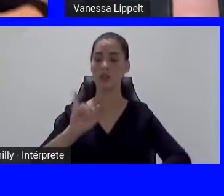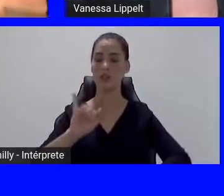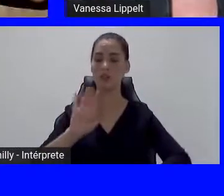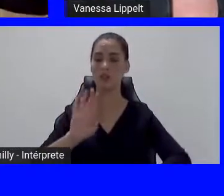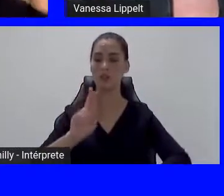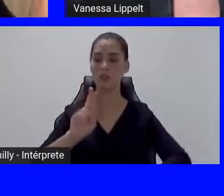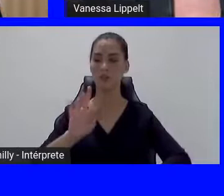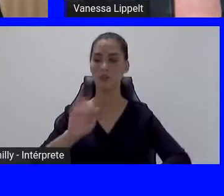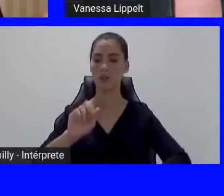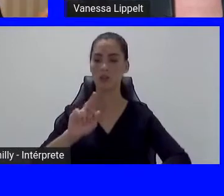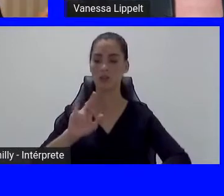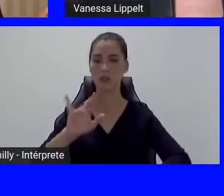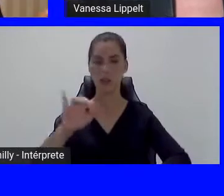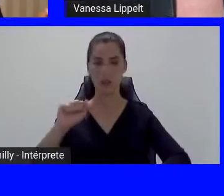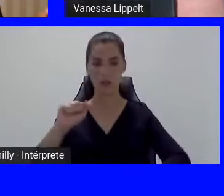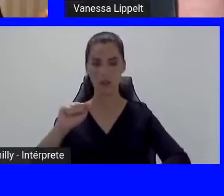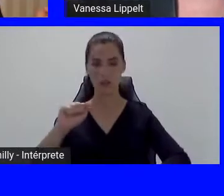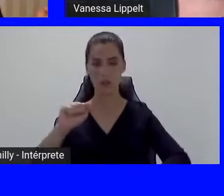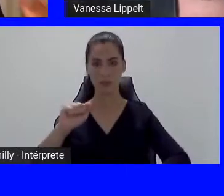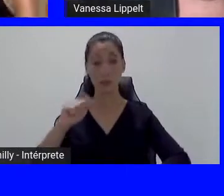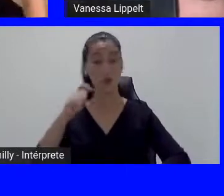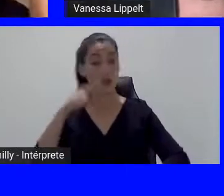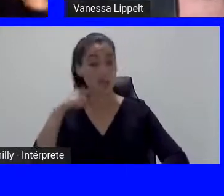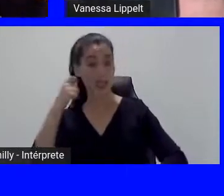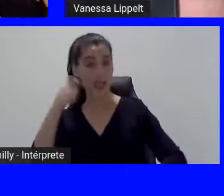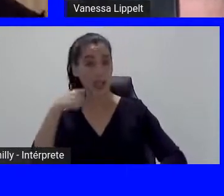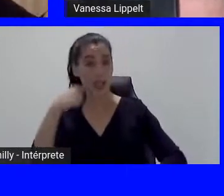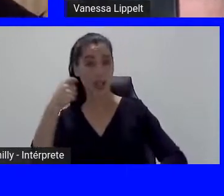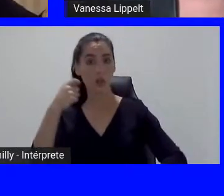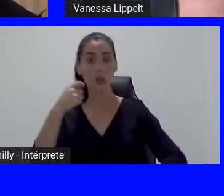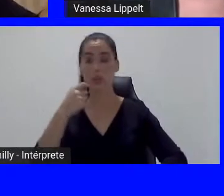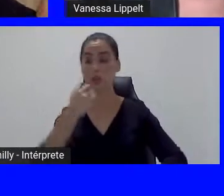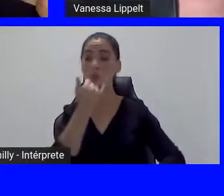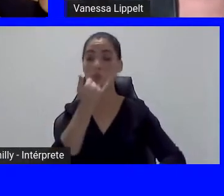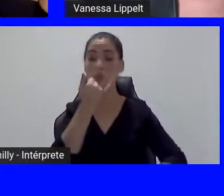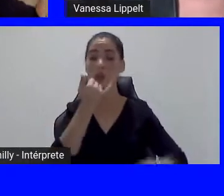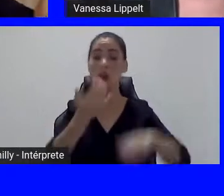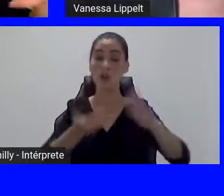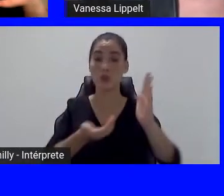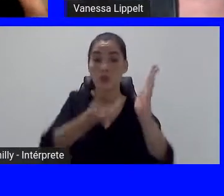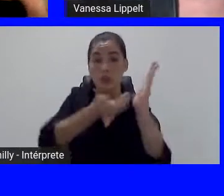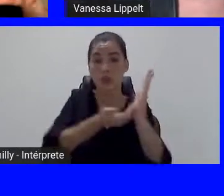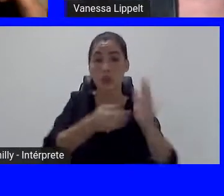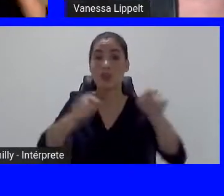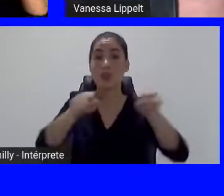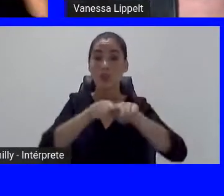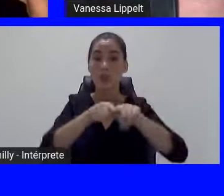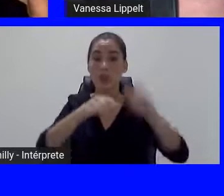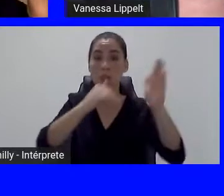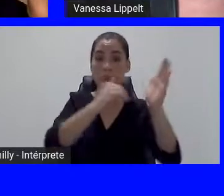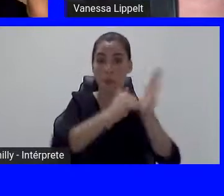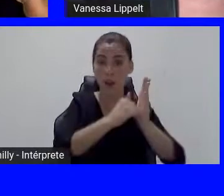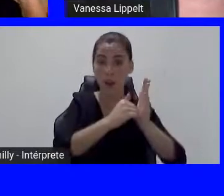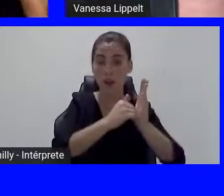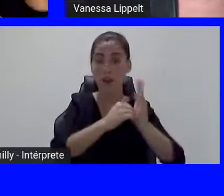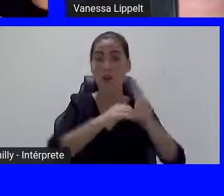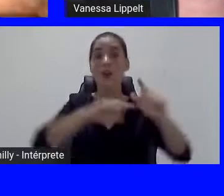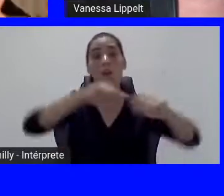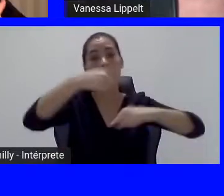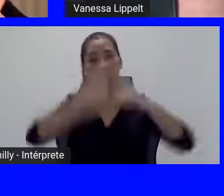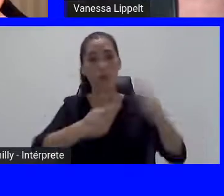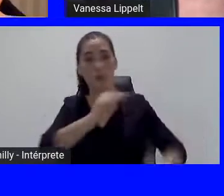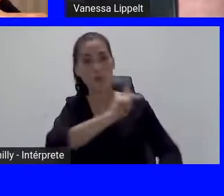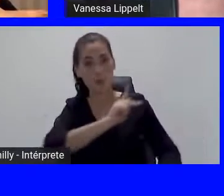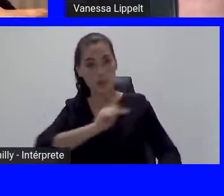Senado Federal e indo para a Câmara dos Deputados, para que o próximo presidente da República possa entregar a reforma que queira